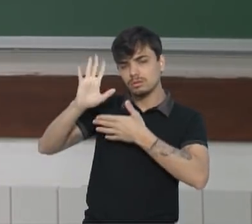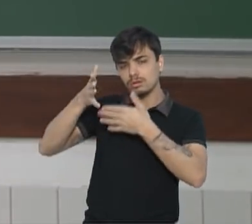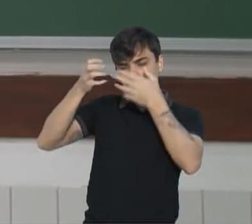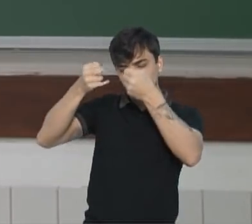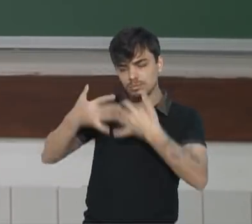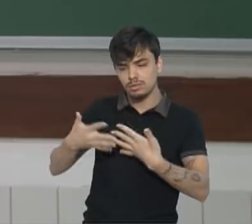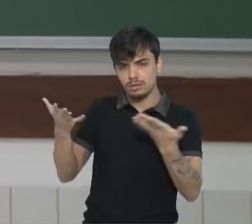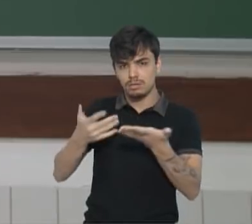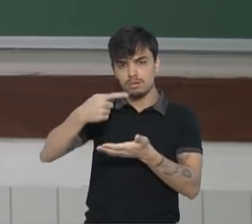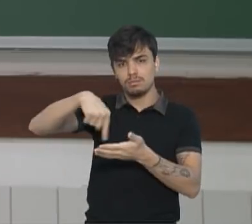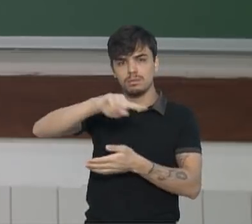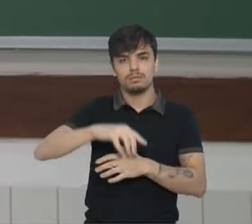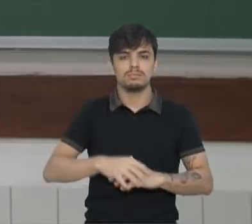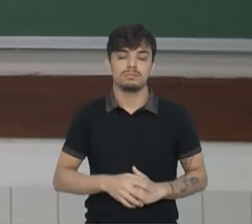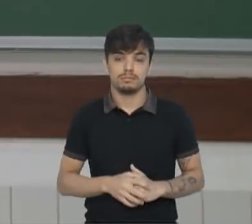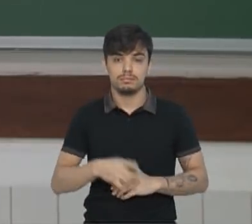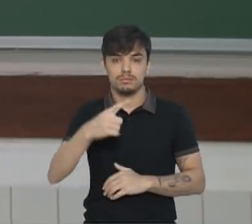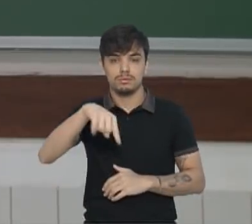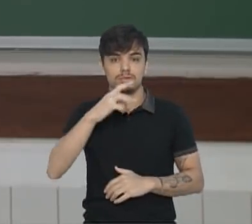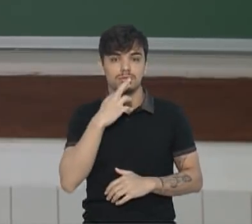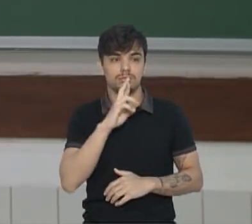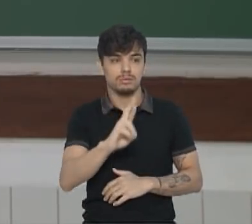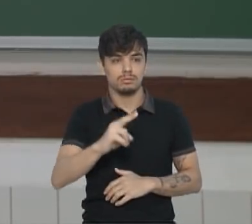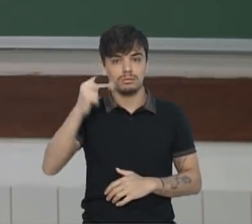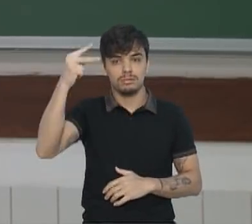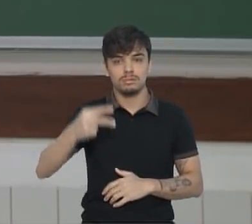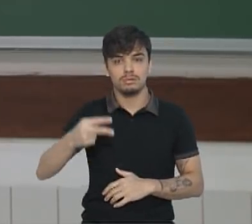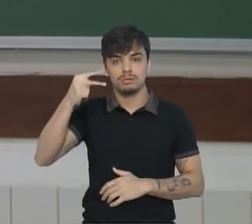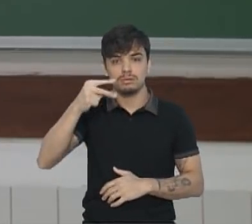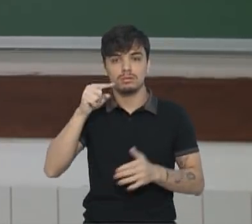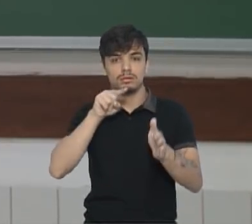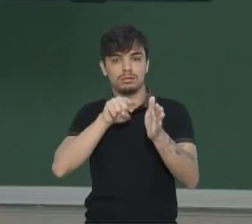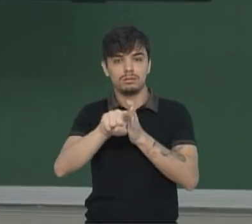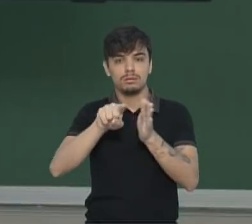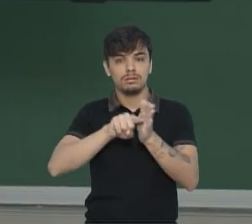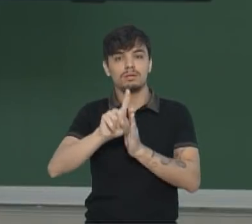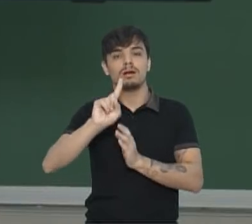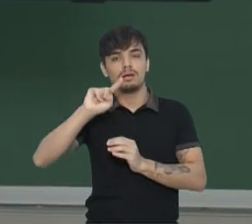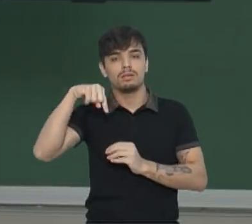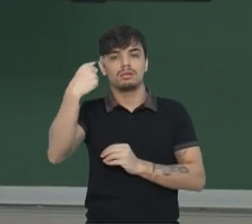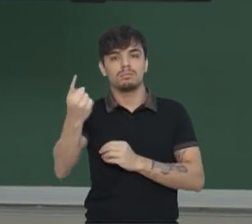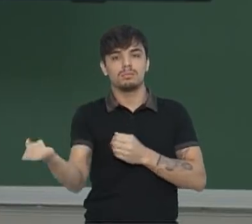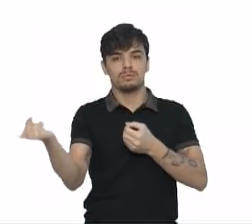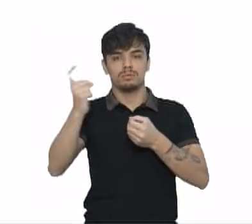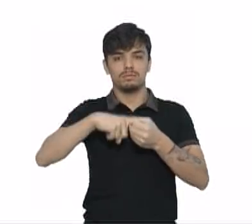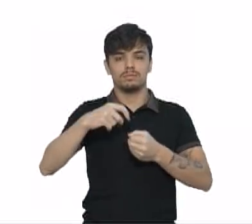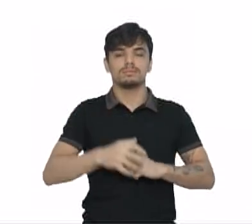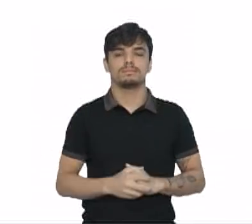que eu expliquei para vocês. Então, é para vocês responderem essas 2 questões e, na sequência, a gente já volta com a correção.